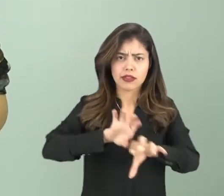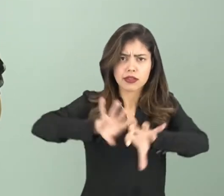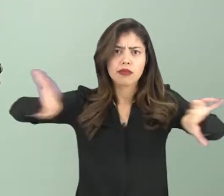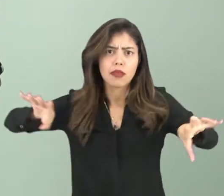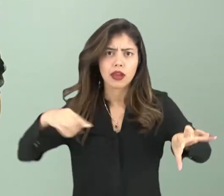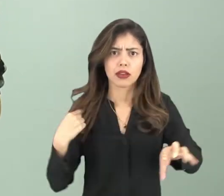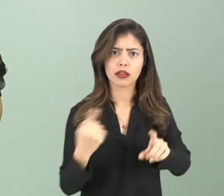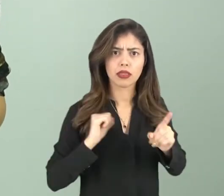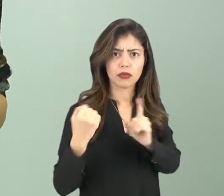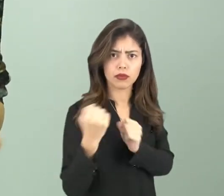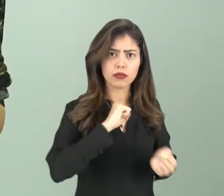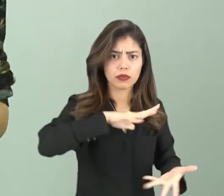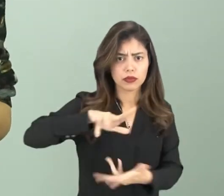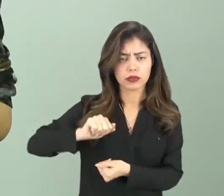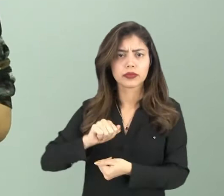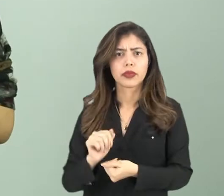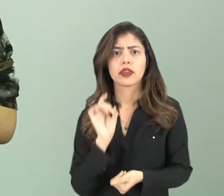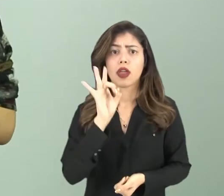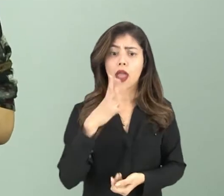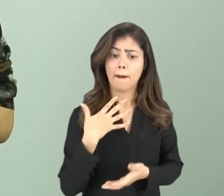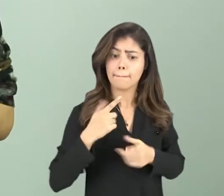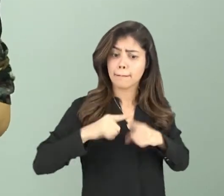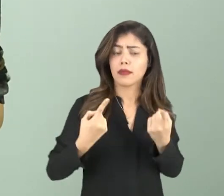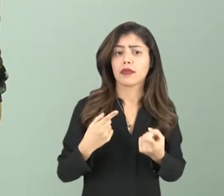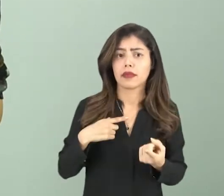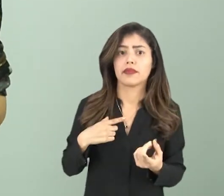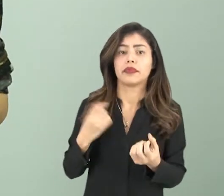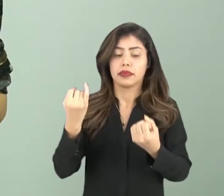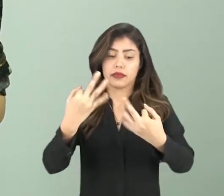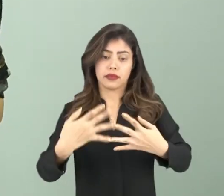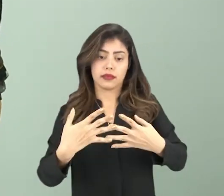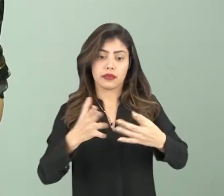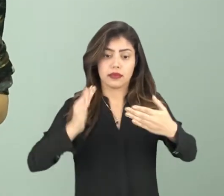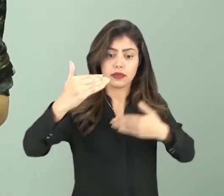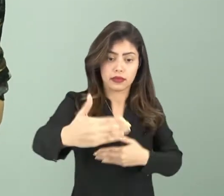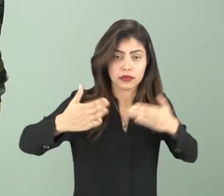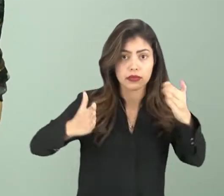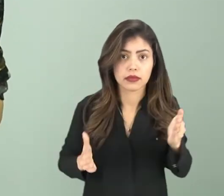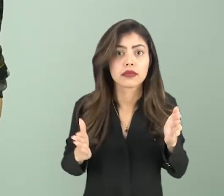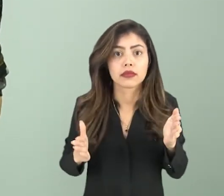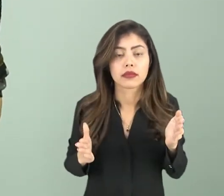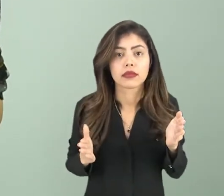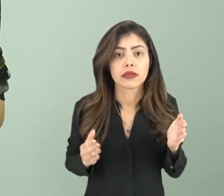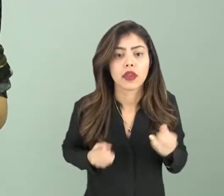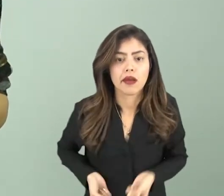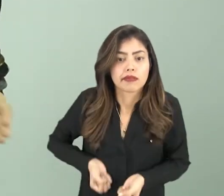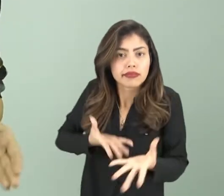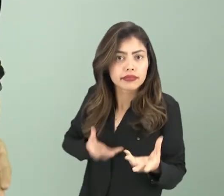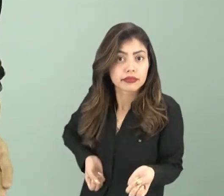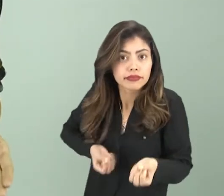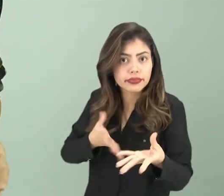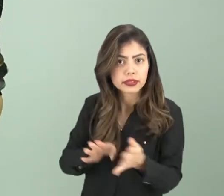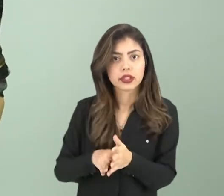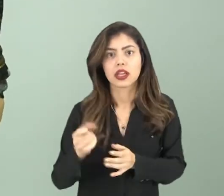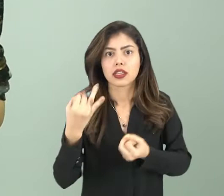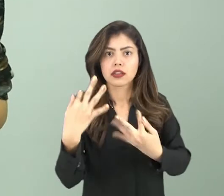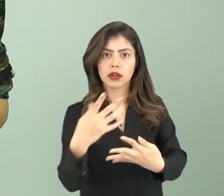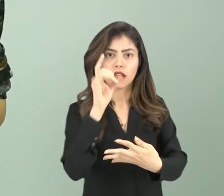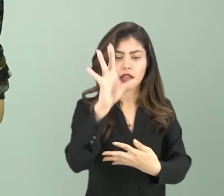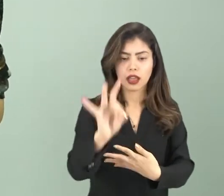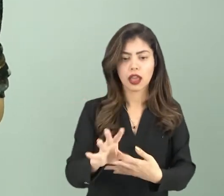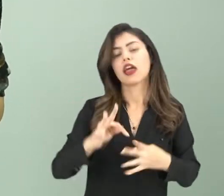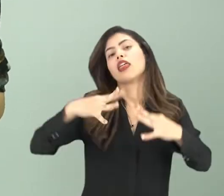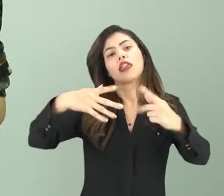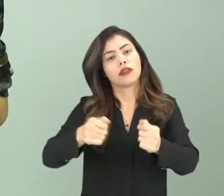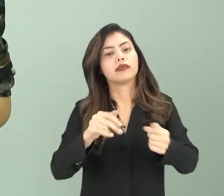Embora a gente tenha aprendido a colocar as coisas tudo na caixinha, agora nós estamos sendo estimulados a tirar tudo da caixa e misturar